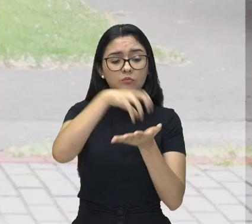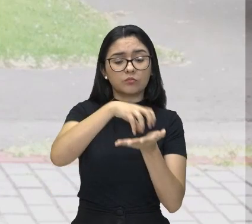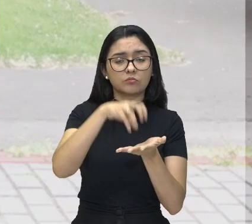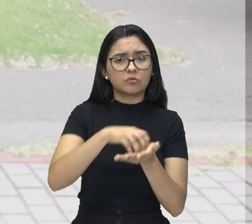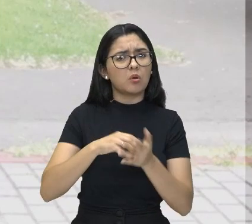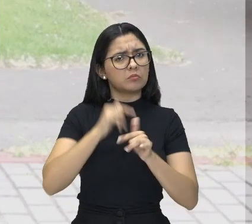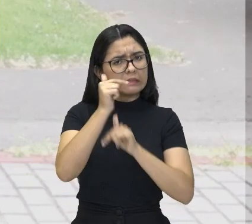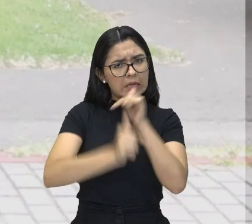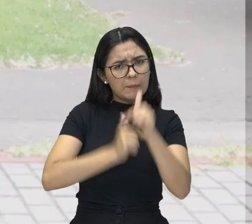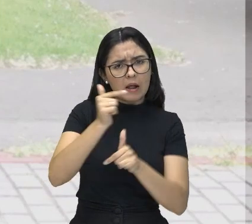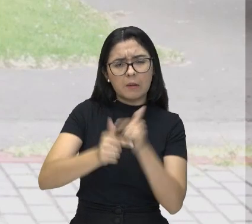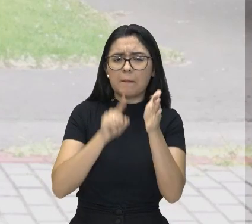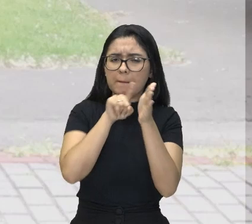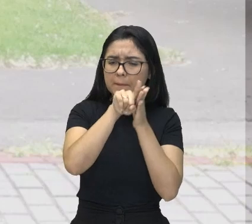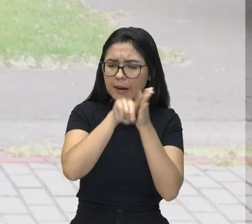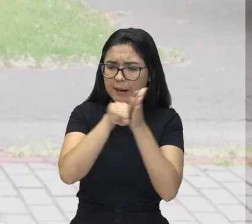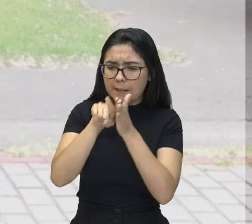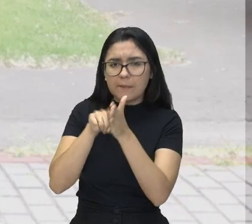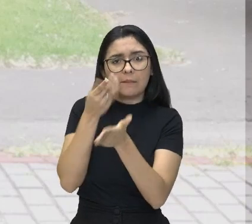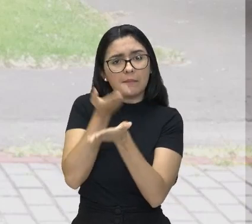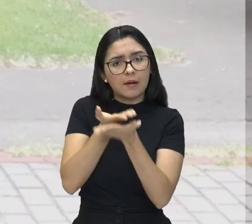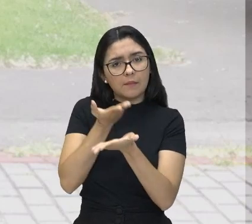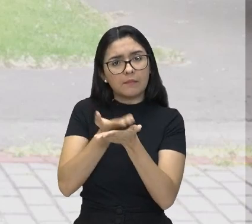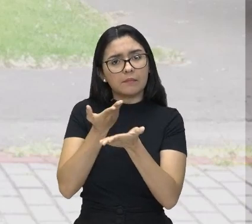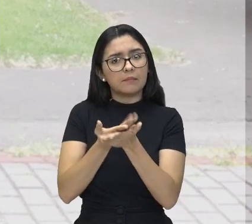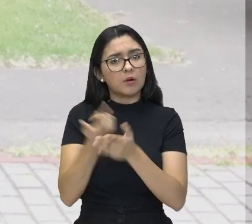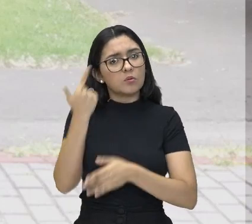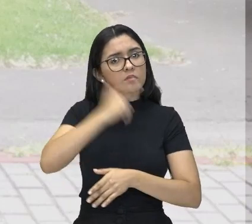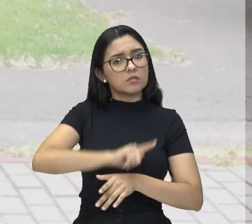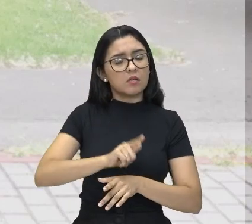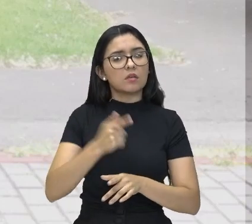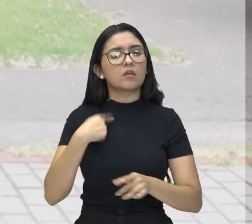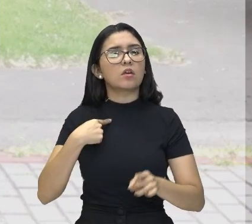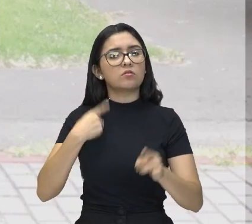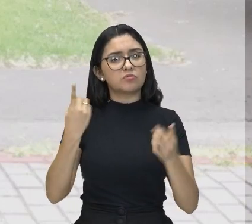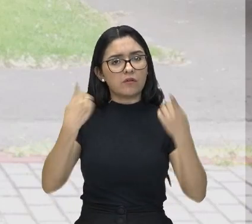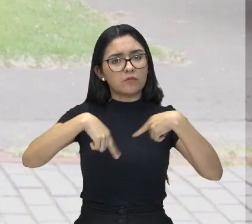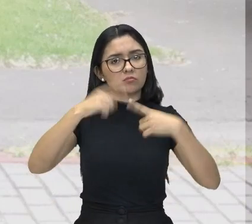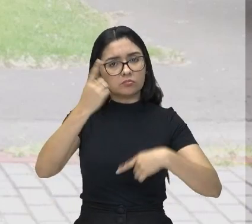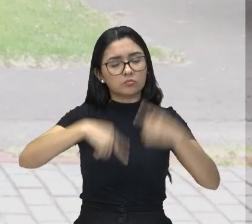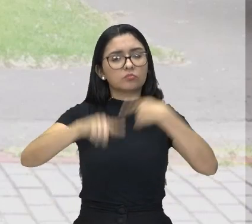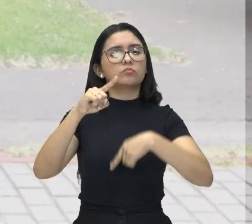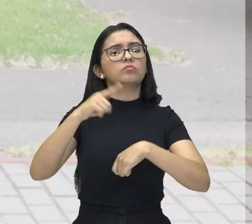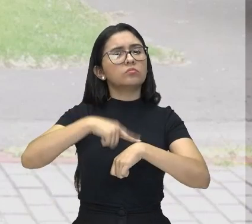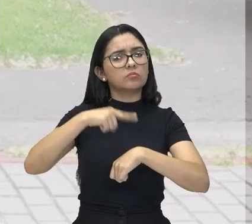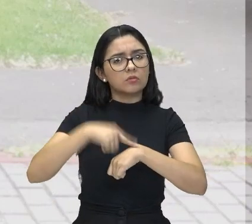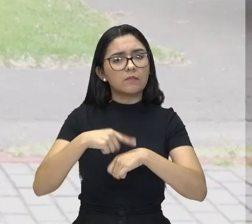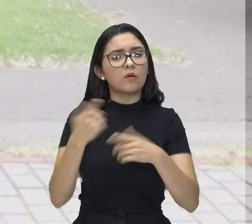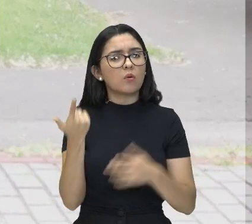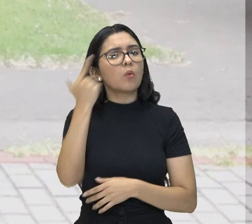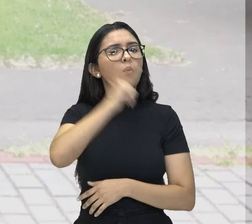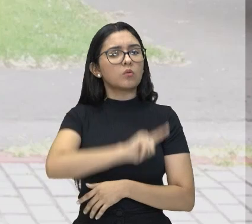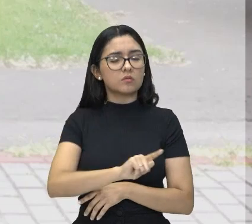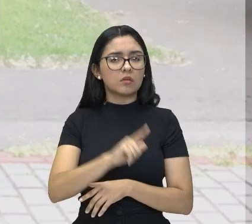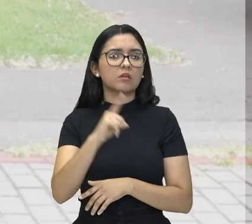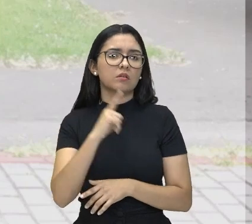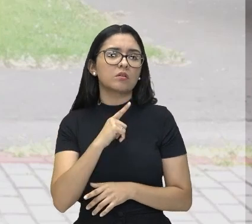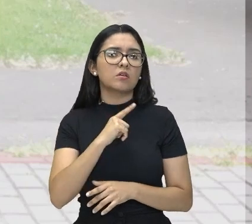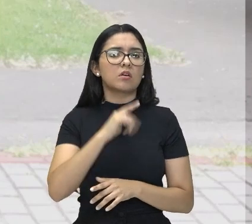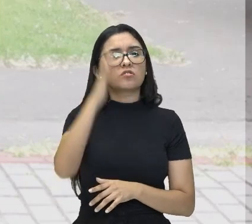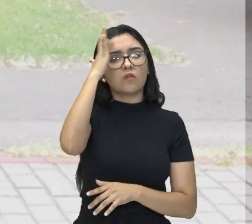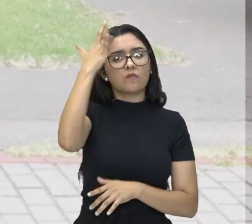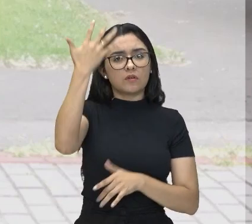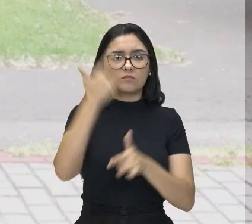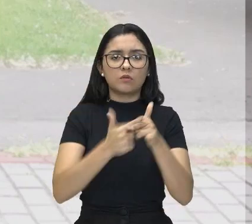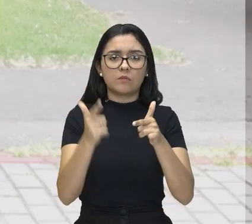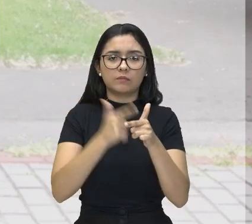duro em soluções para esses desafios. Acredito que, com o tempo, iremos encontrar maneiras de lidar com as dificuldades.